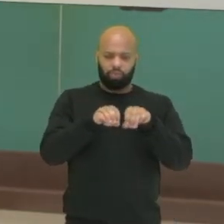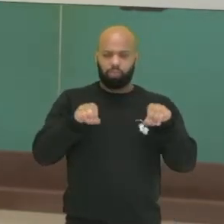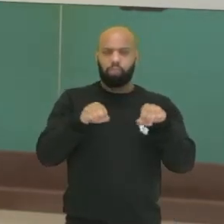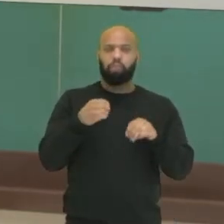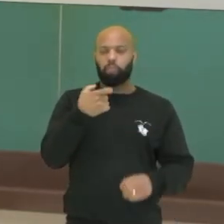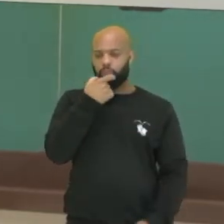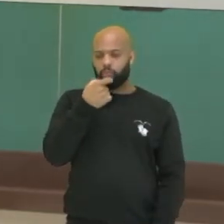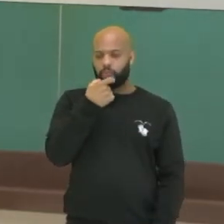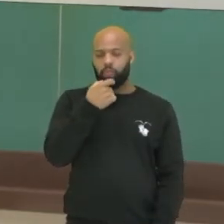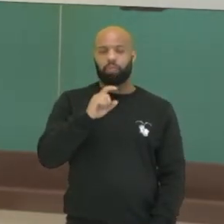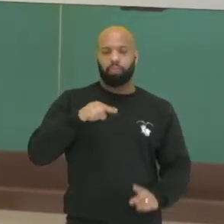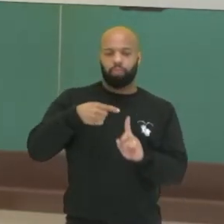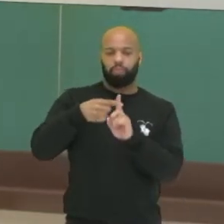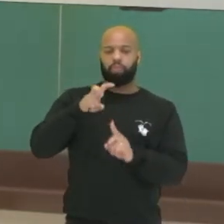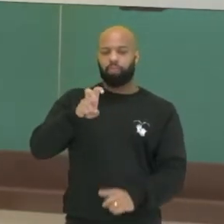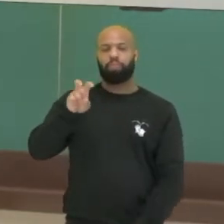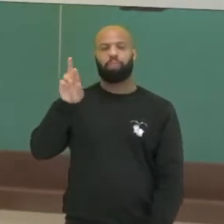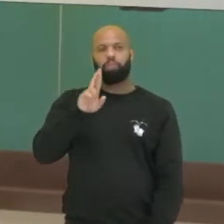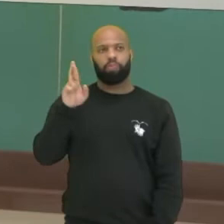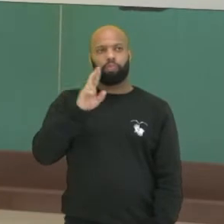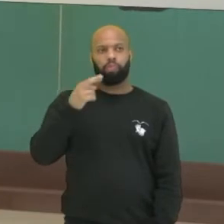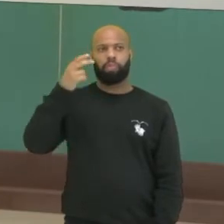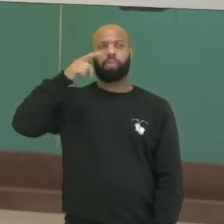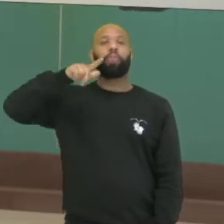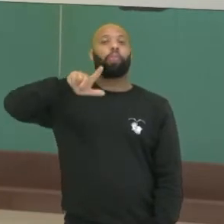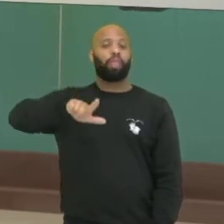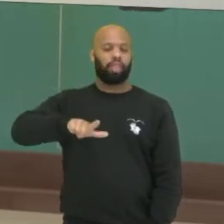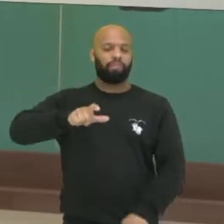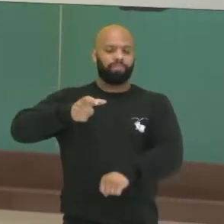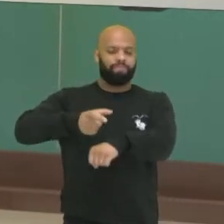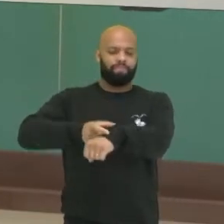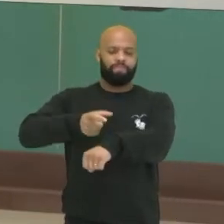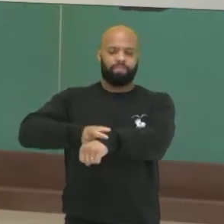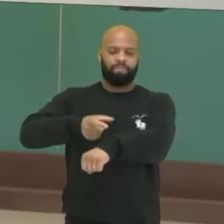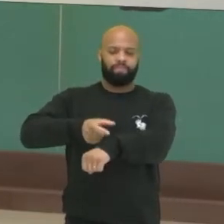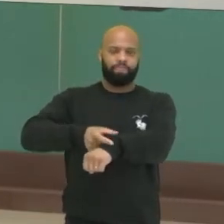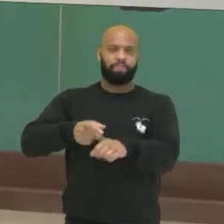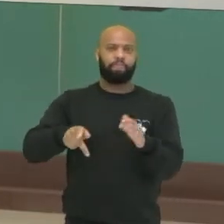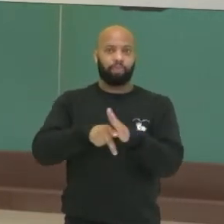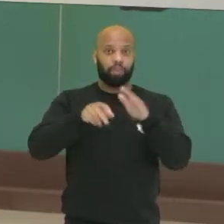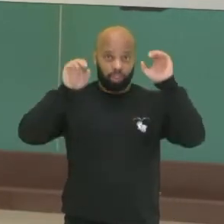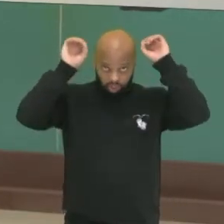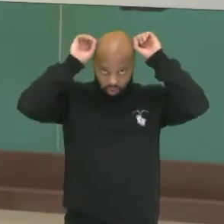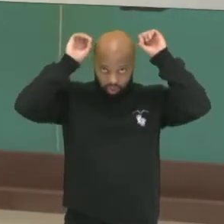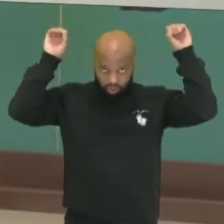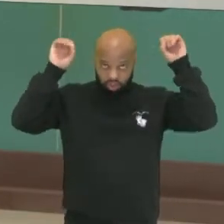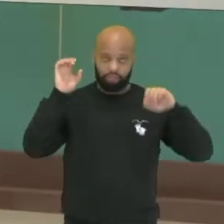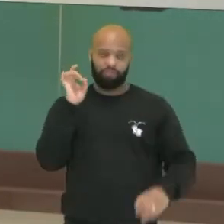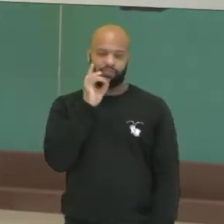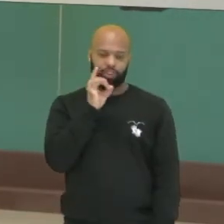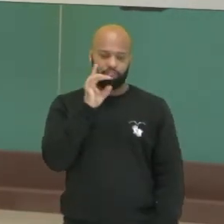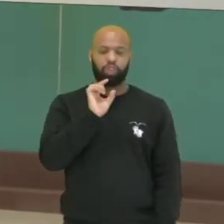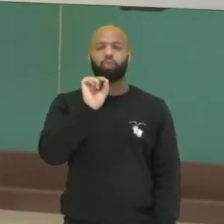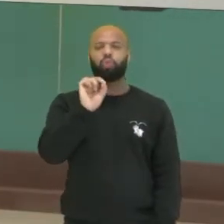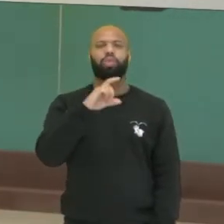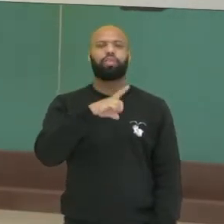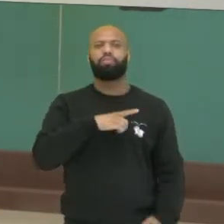valor, R$5 e ganhava um relógio do xereque. Então, o que nós temos